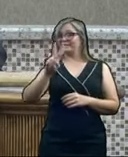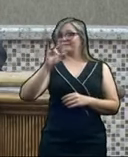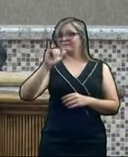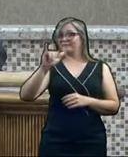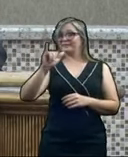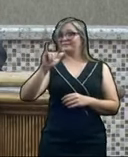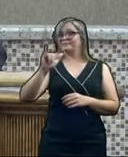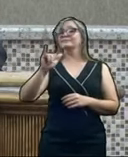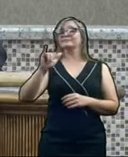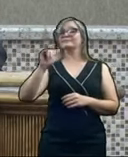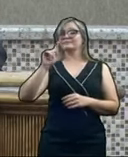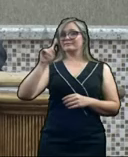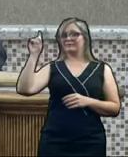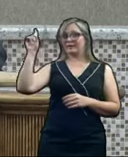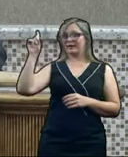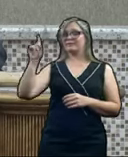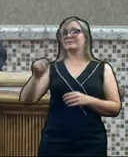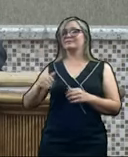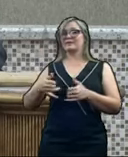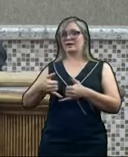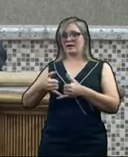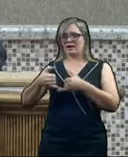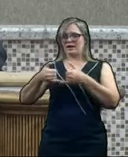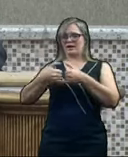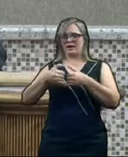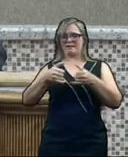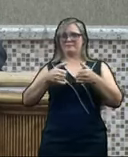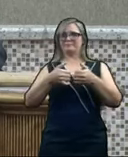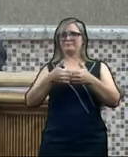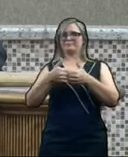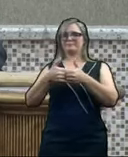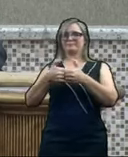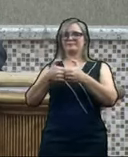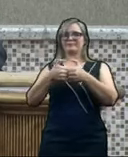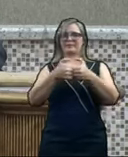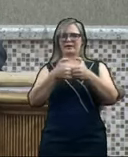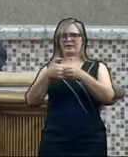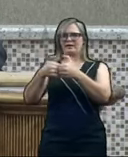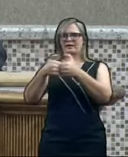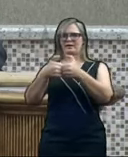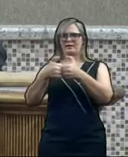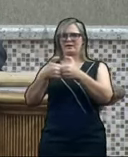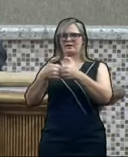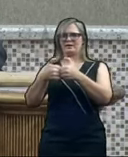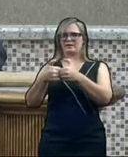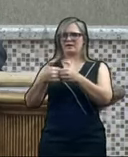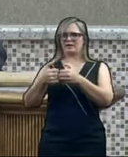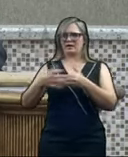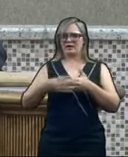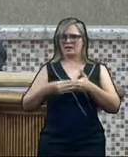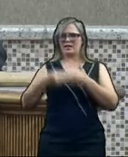tá lá fazendo todo aquele movimento usa não é um dos que estava lá ajudando quanto